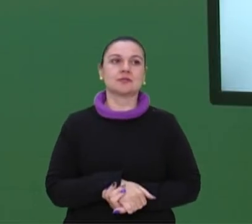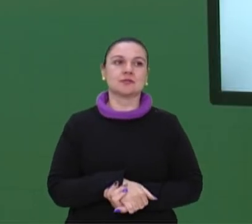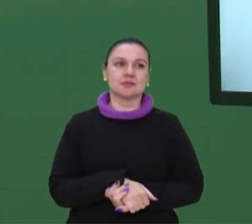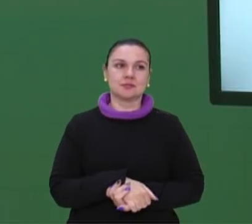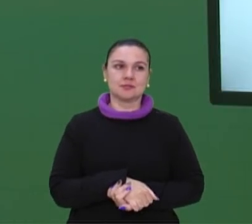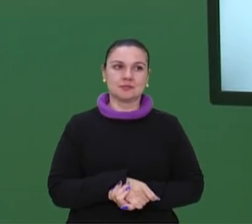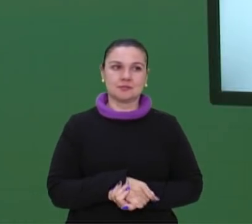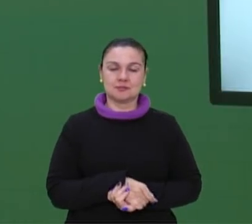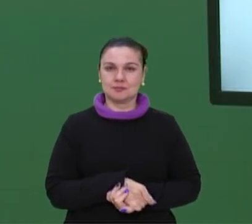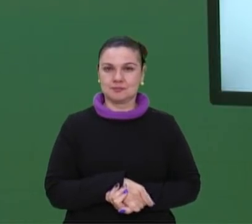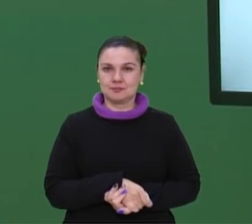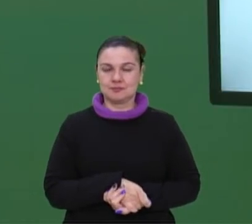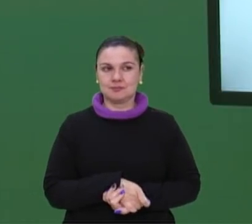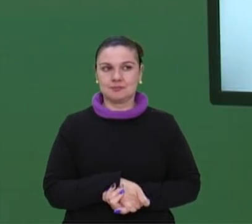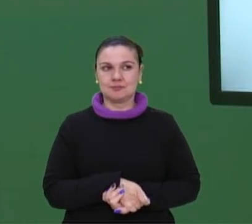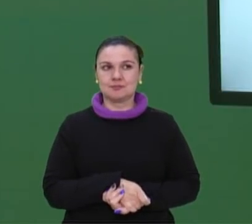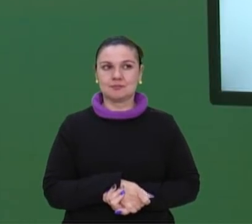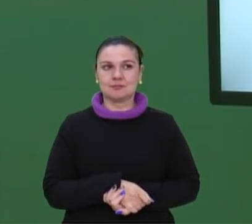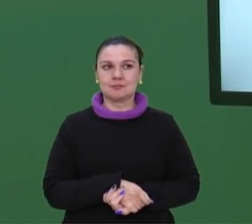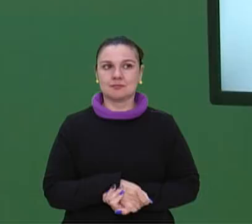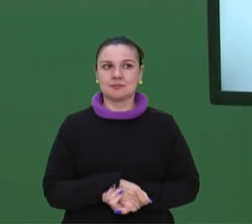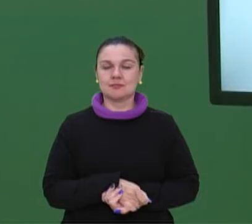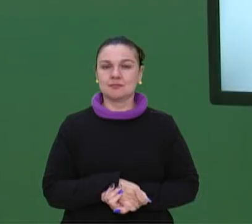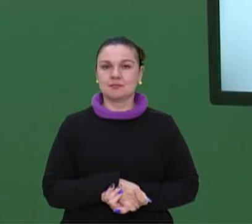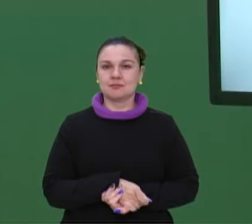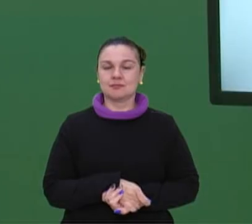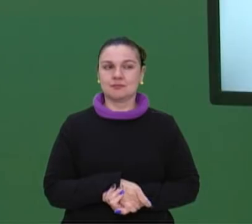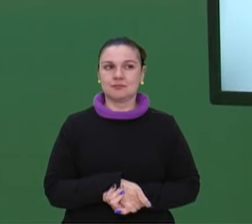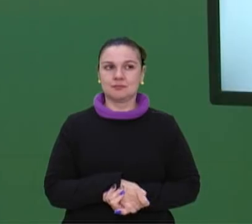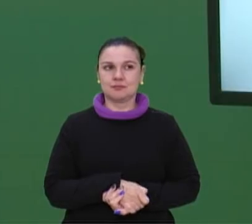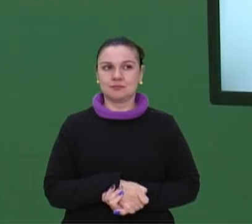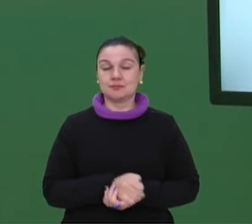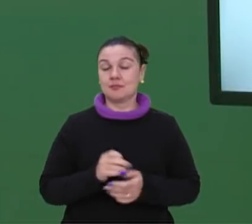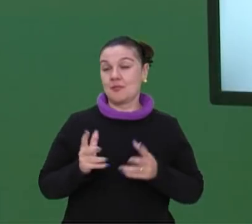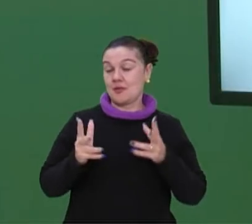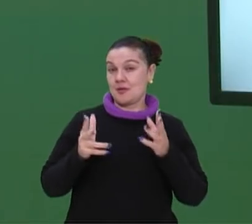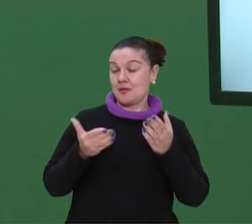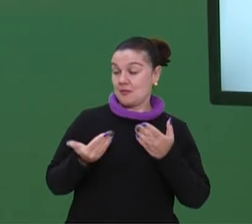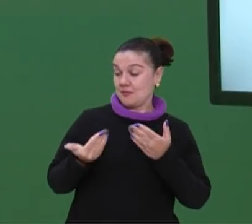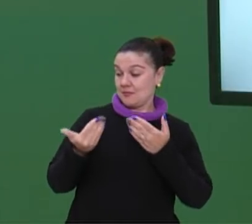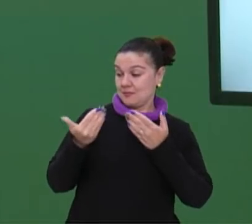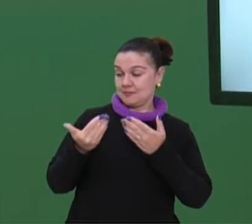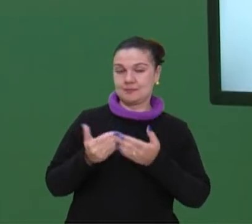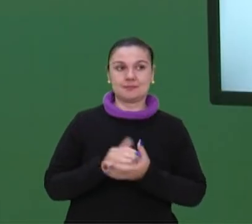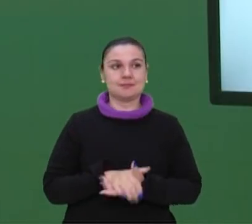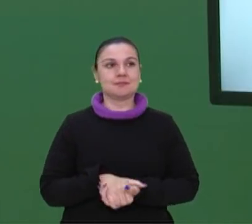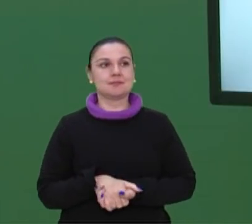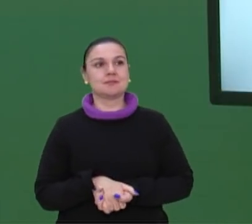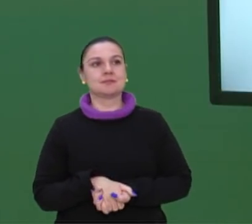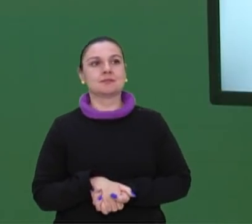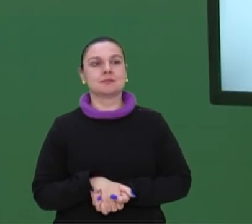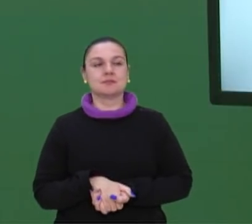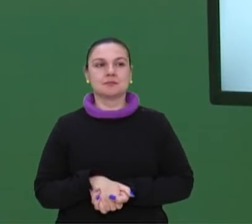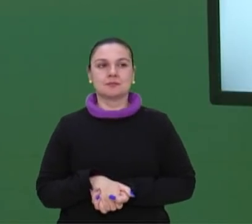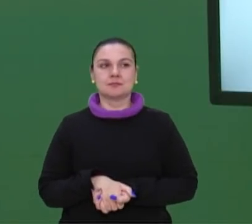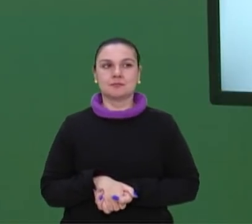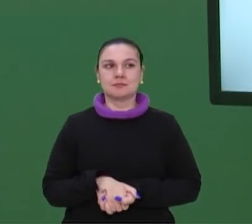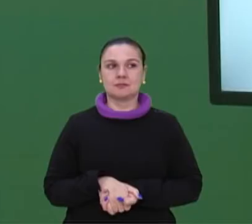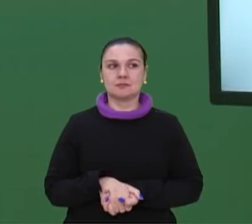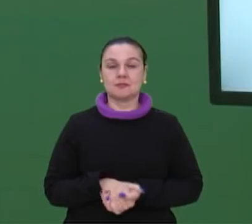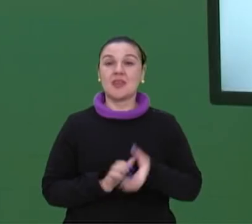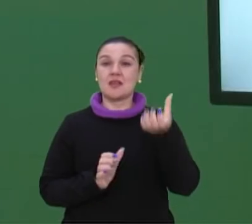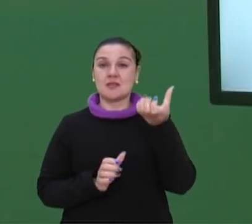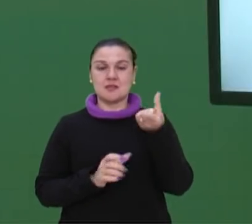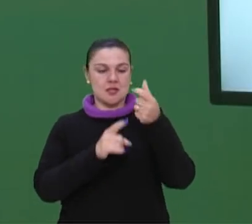6 vezes o 11 menos 21 graus. O ângulo A é igual a